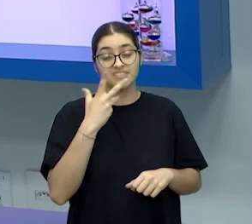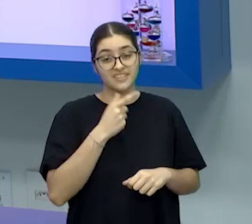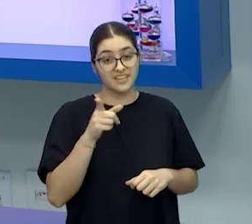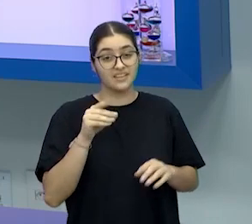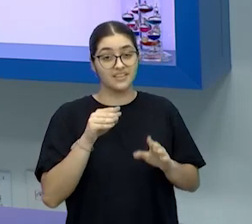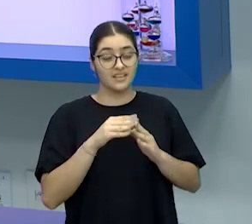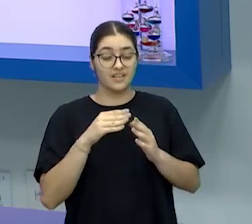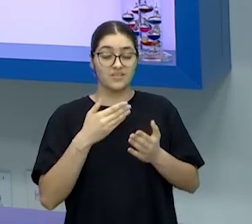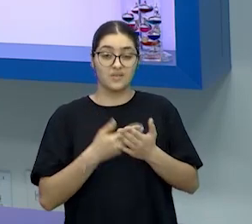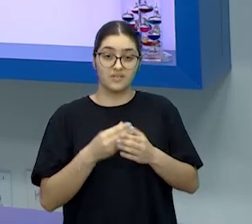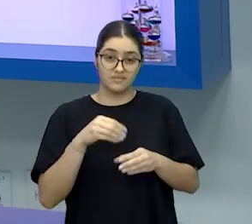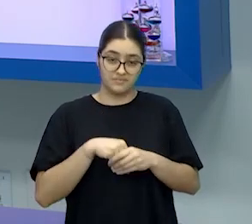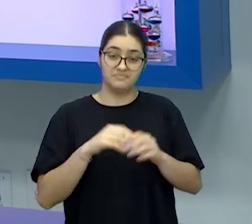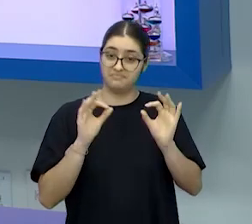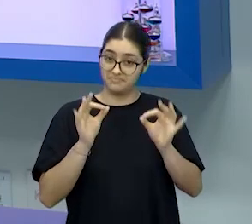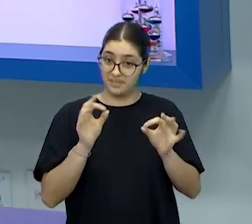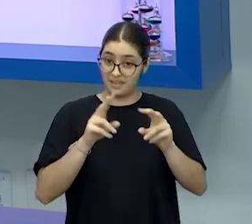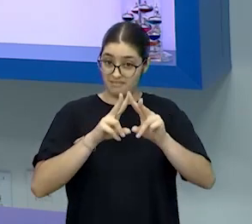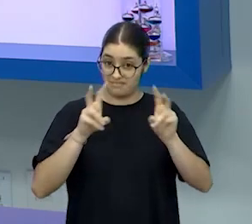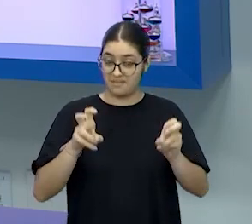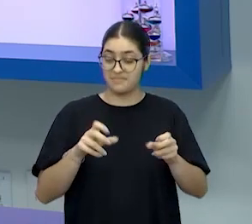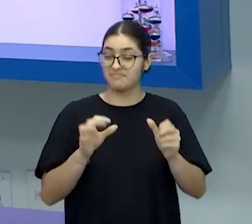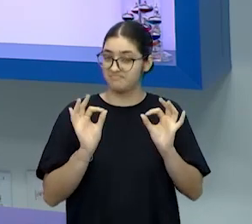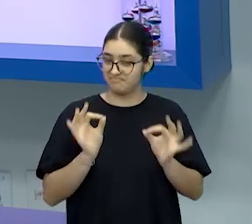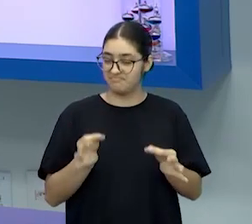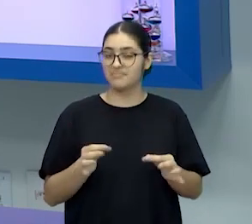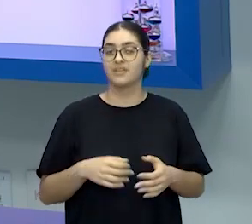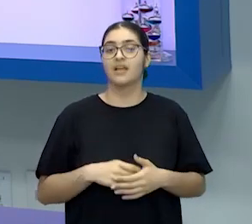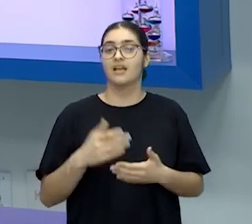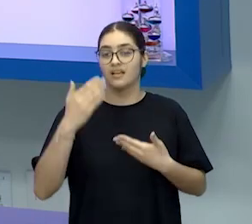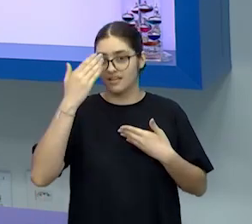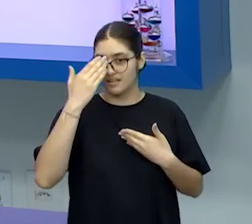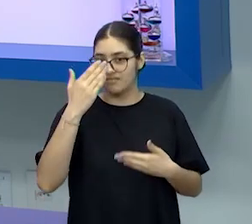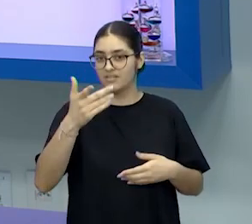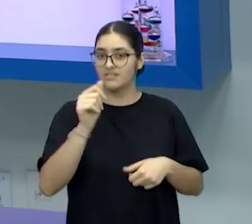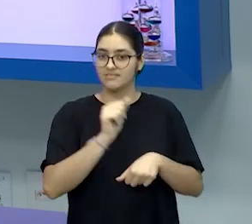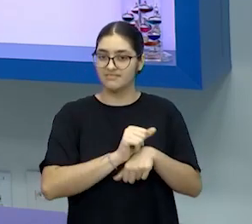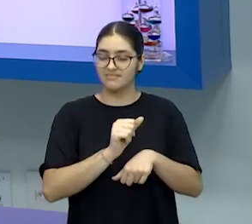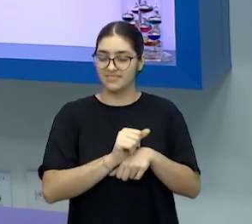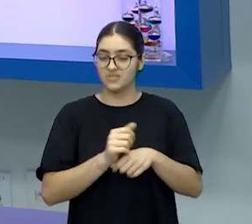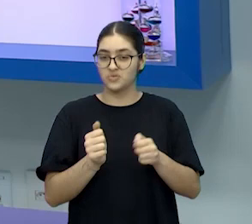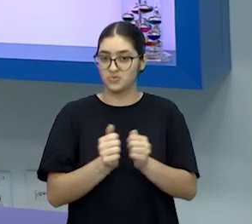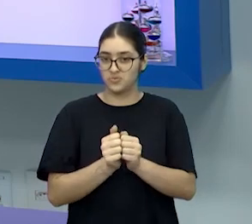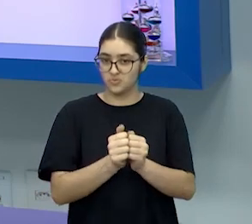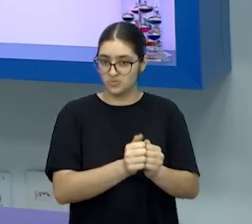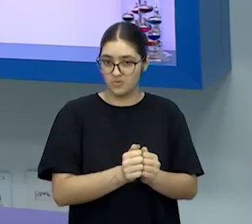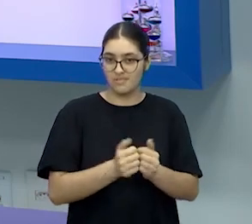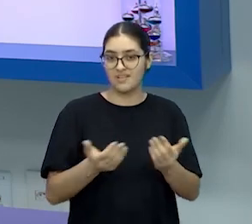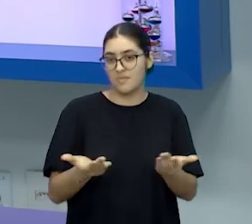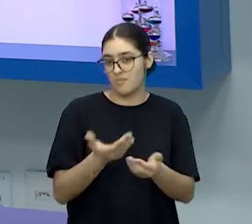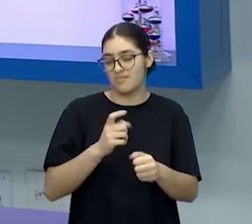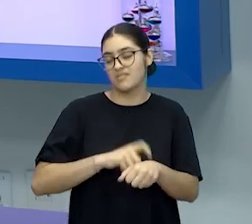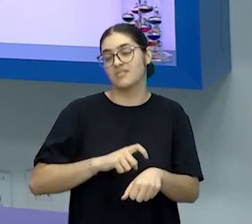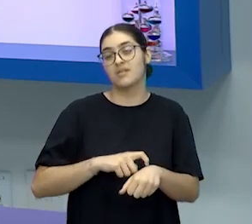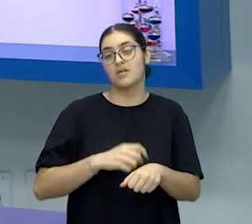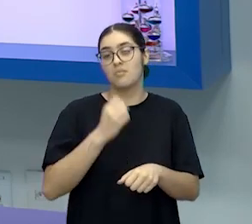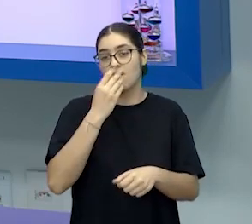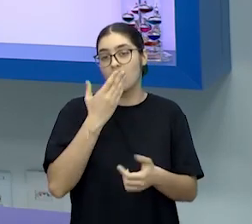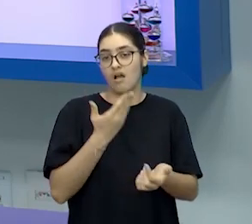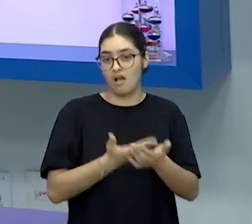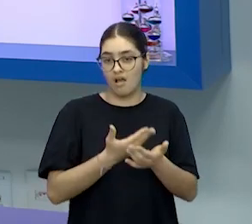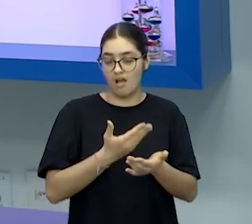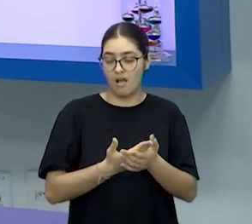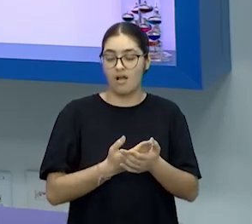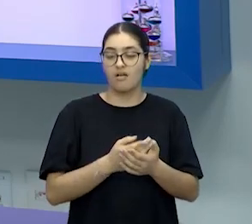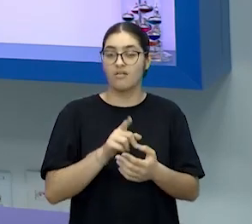escola sobre esse tema, tá bom? Então, gente, eu agradeço vocês terem ficado comigo até o momento. Boa aula para vocês